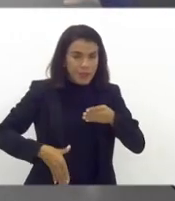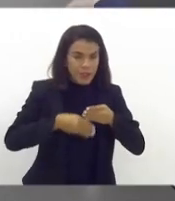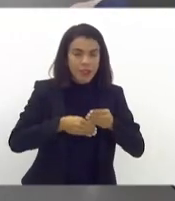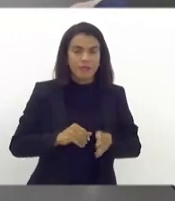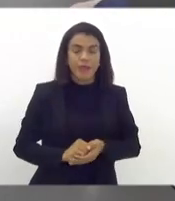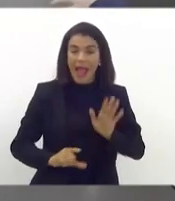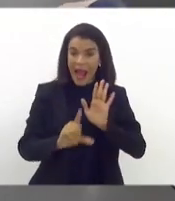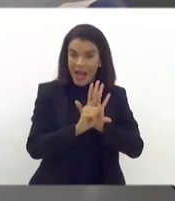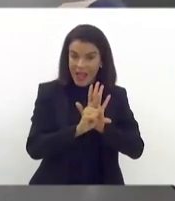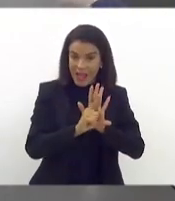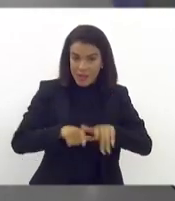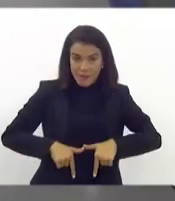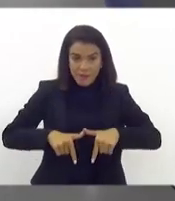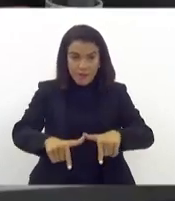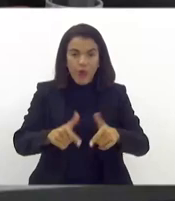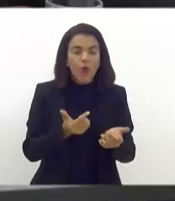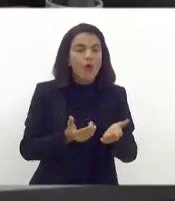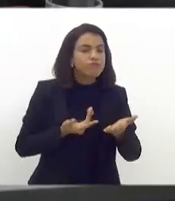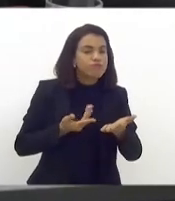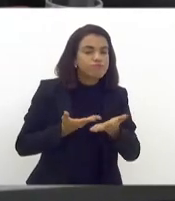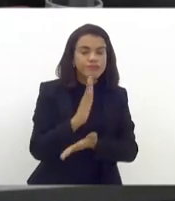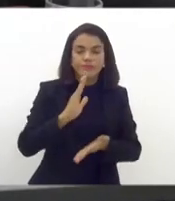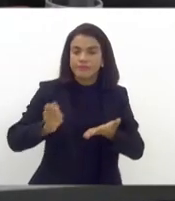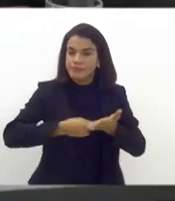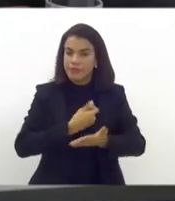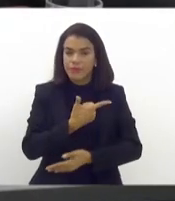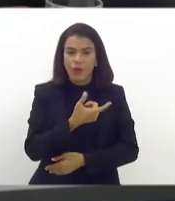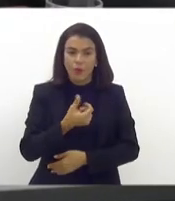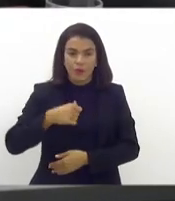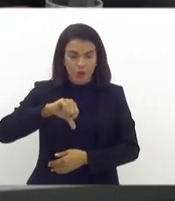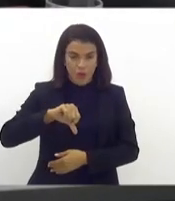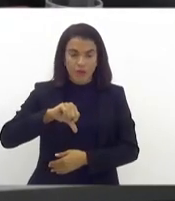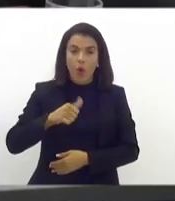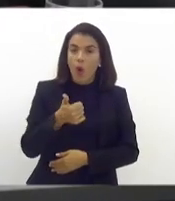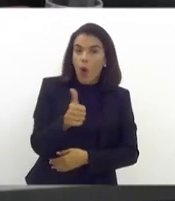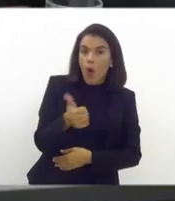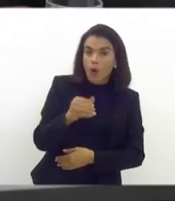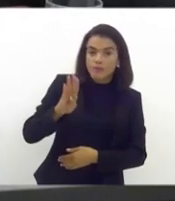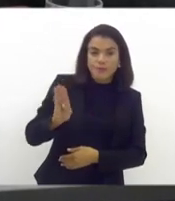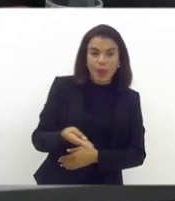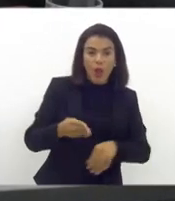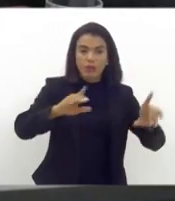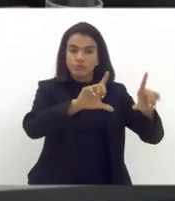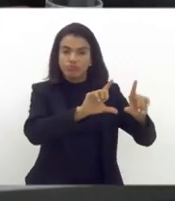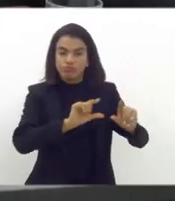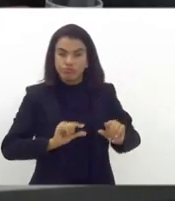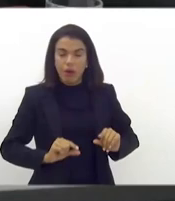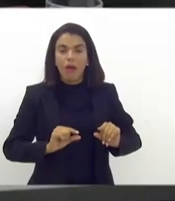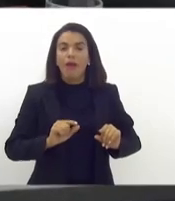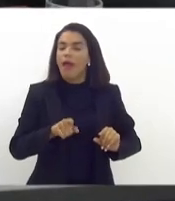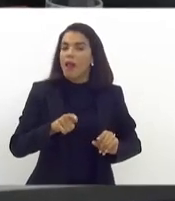lei em vigor desde 19, que é esse sucesso que tirou 11 bilhões de sacolas do meio ambiente, ela